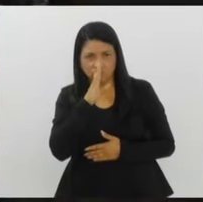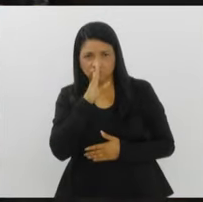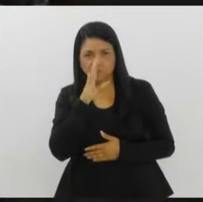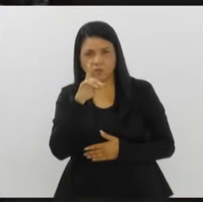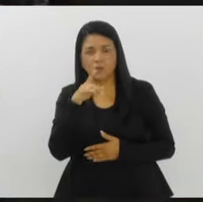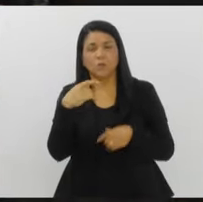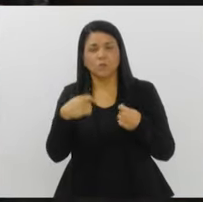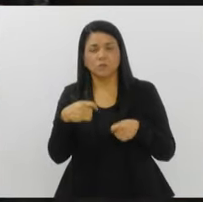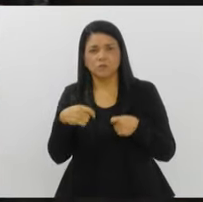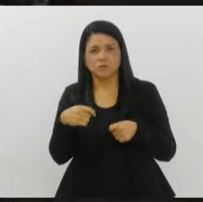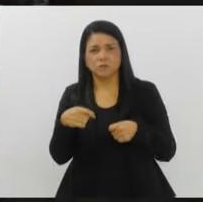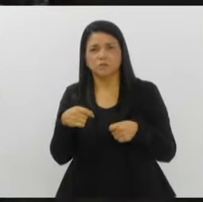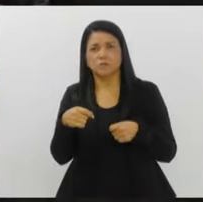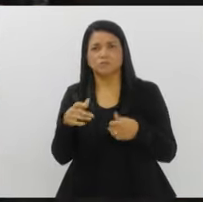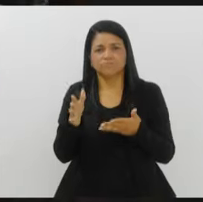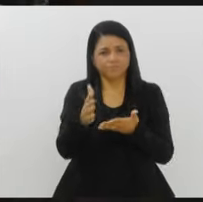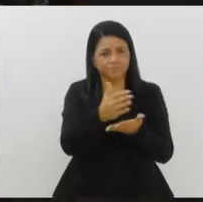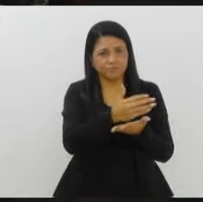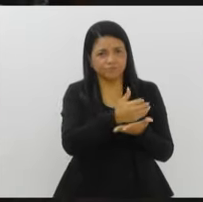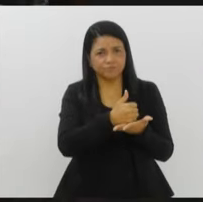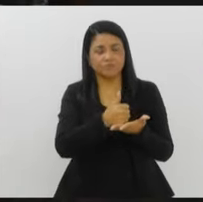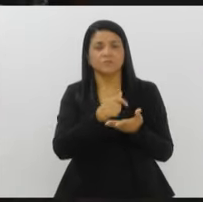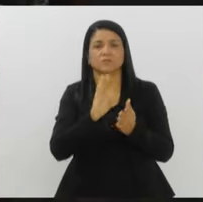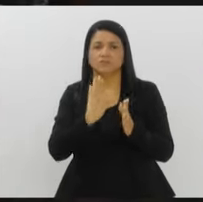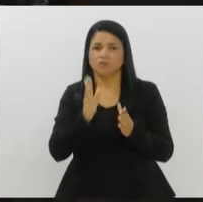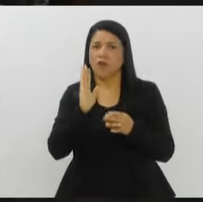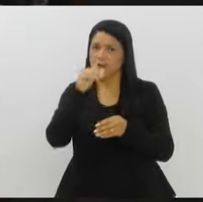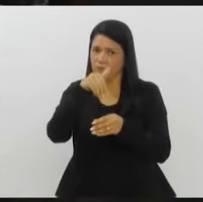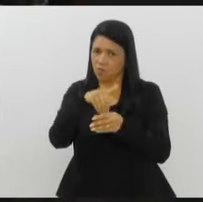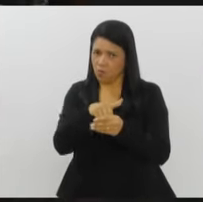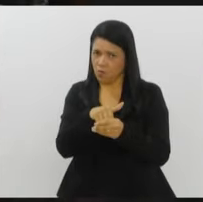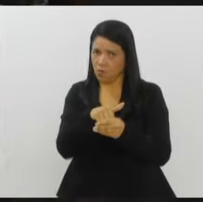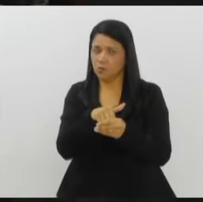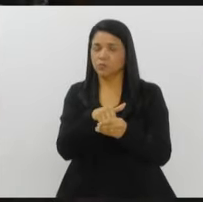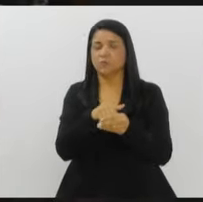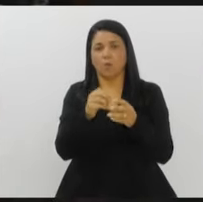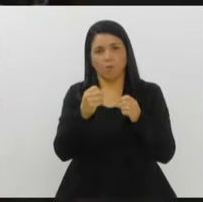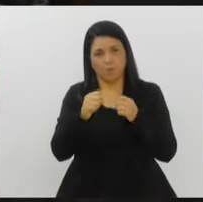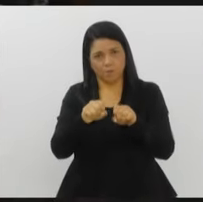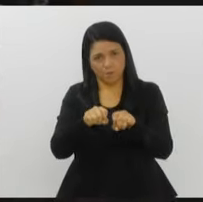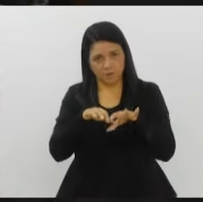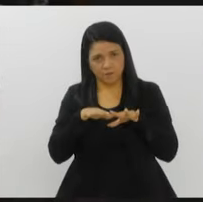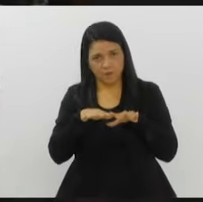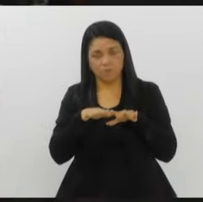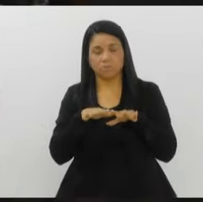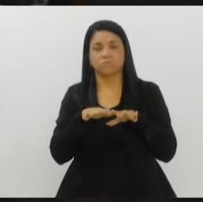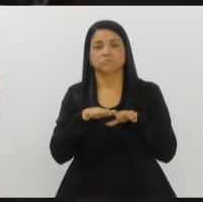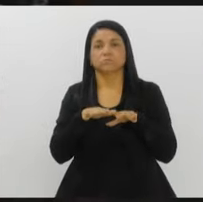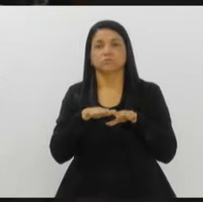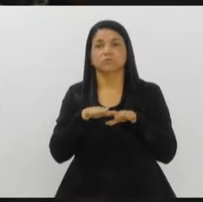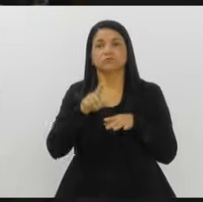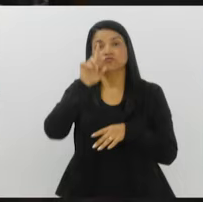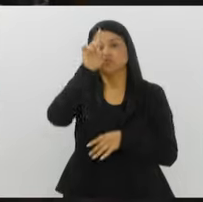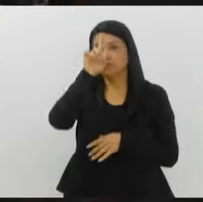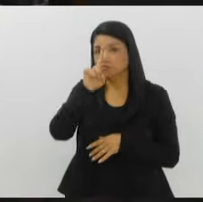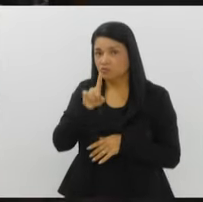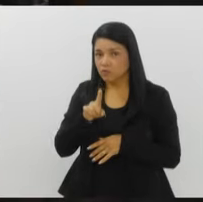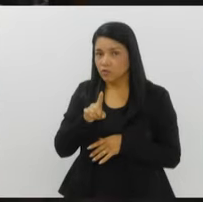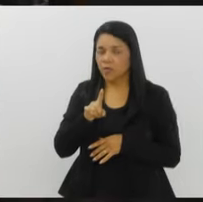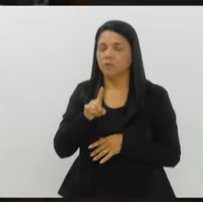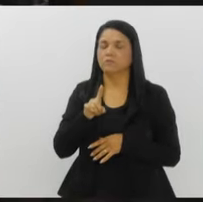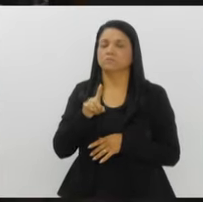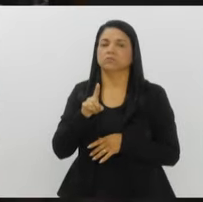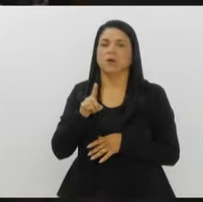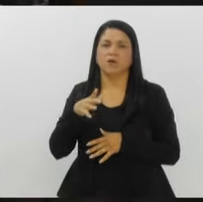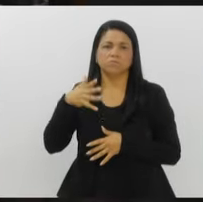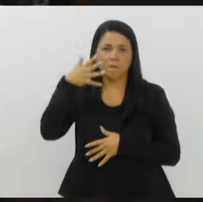colher aqui, que a gente submeteu, né, ao plenário, a votação com o direito de manifestação.